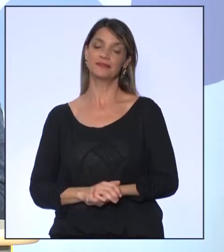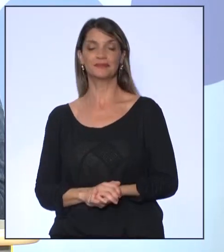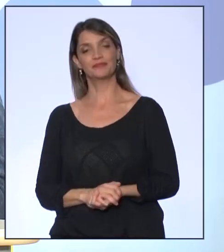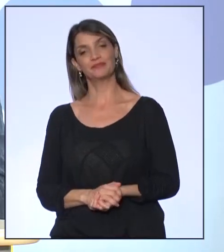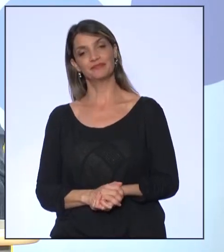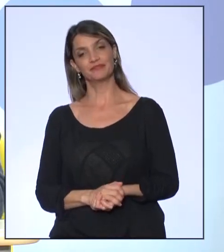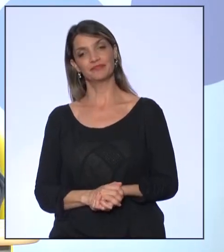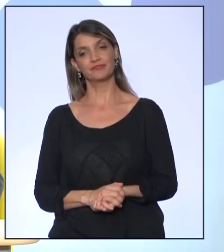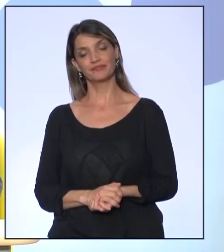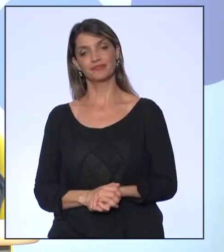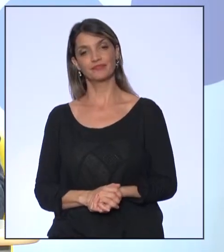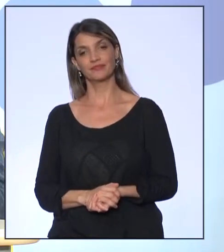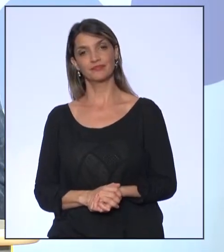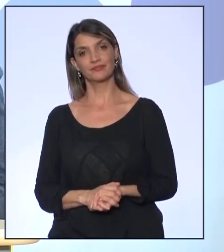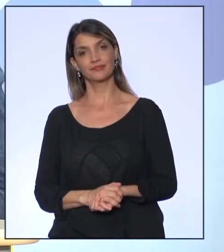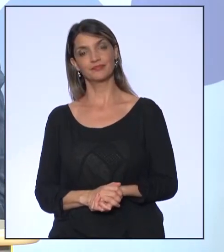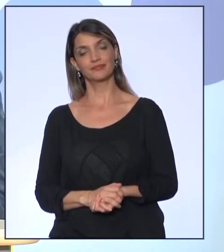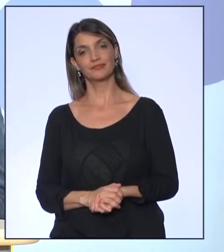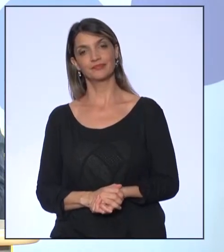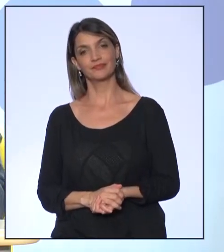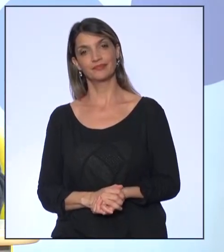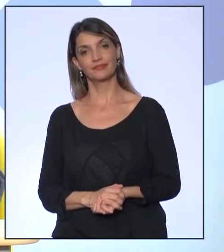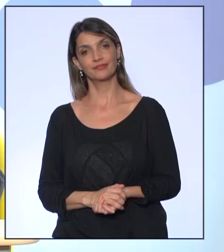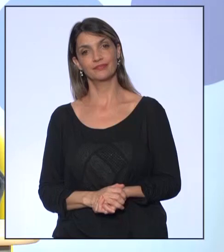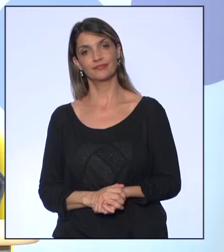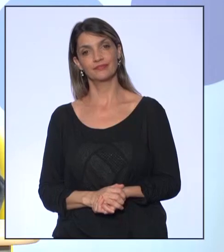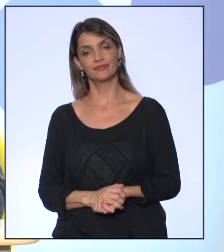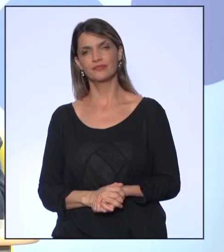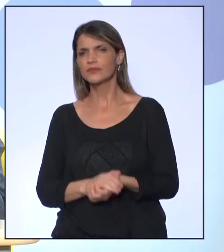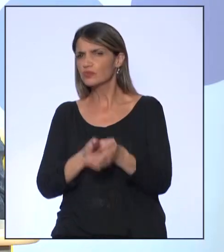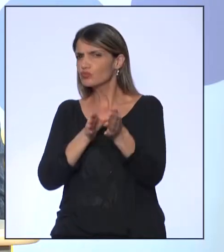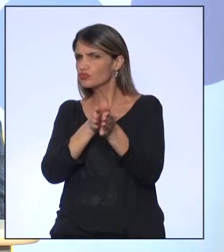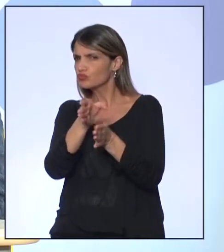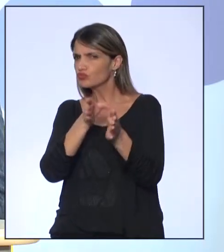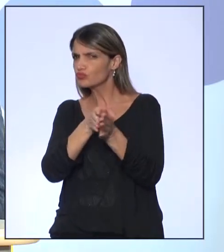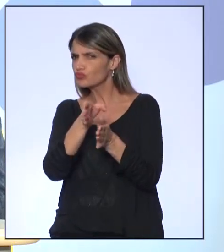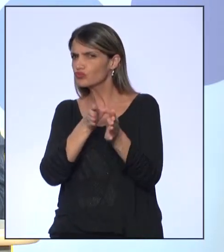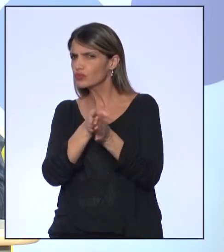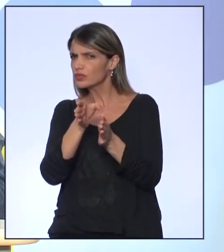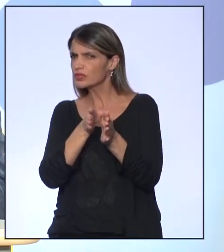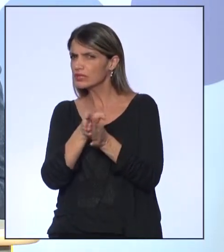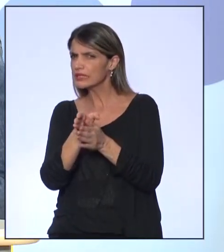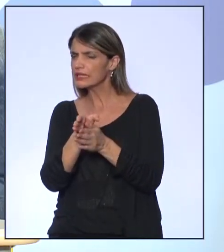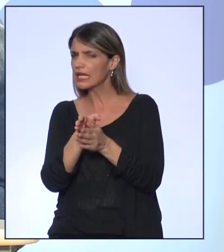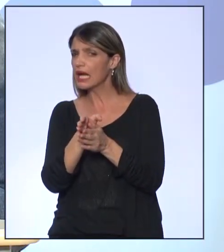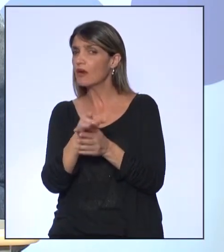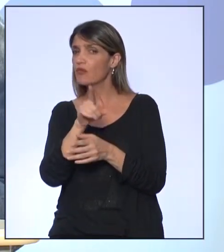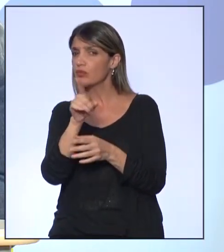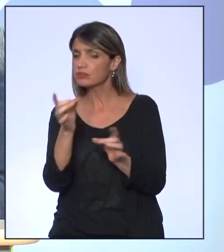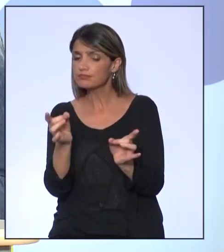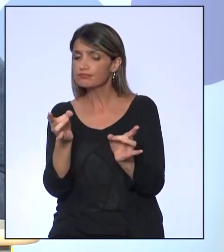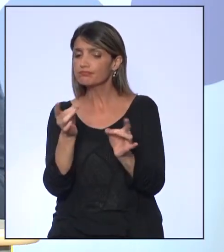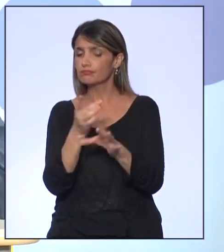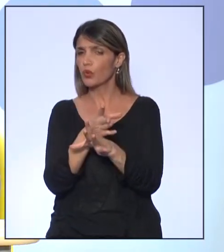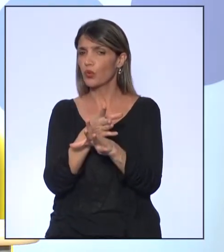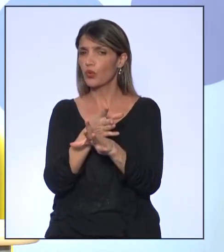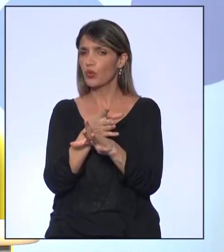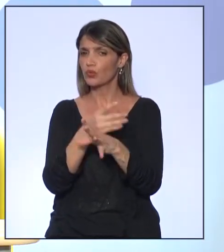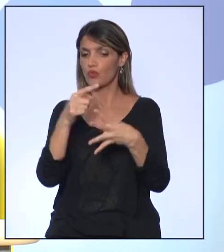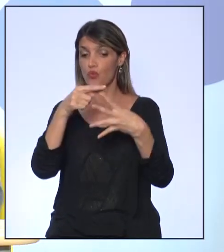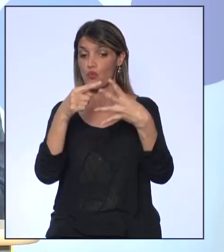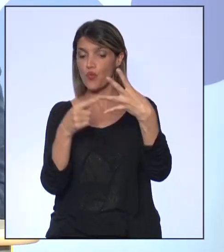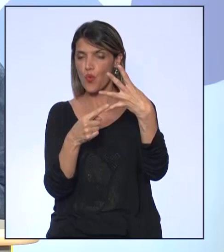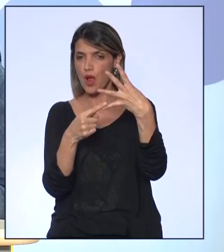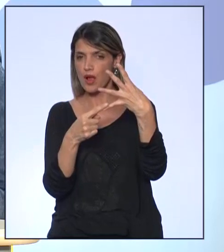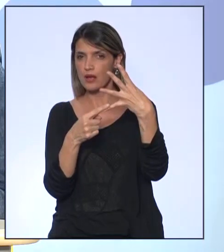Vamos lá. Olha só, gente, né? De novo, né, dando aquele conselho para vocês, né? Assim que vocês terminarem de realizar esses 4